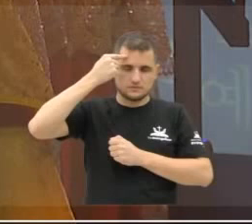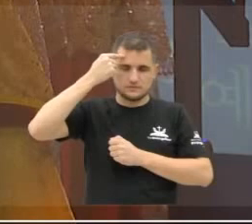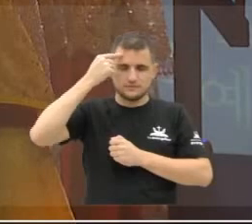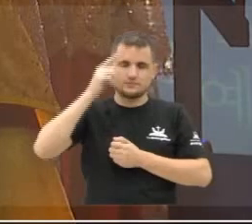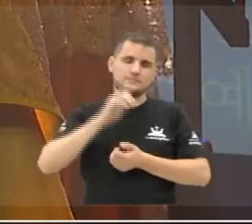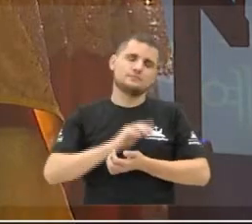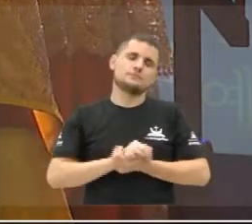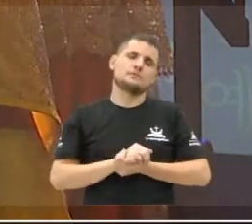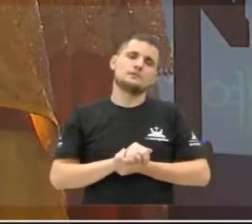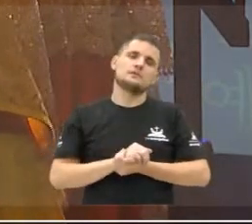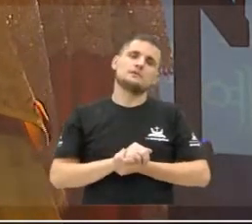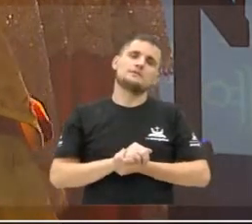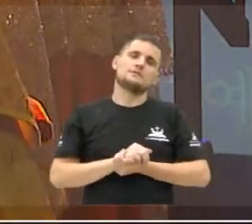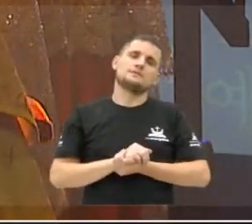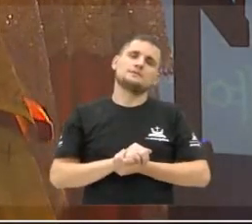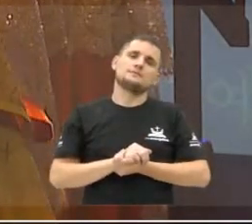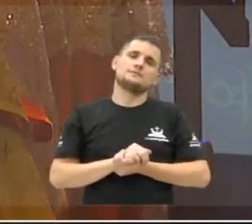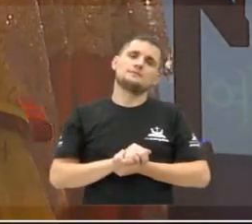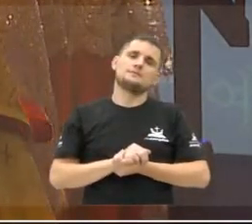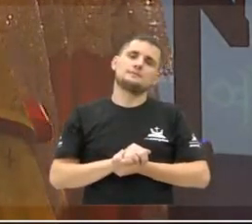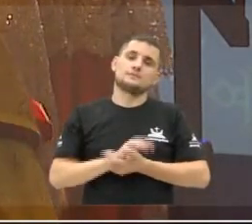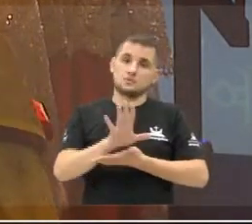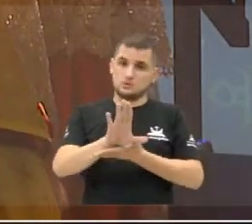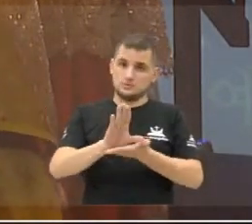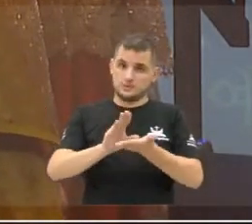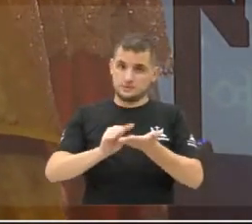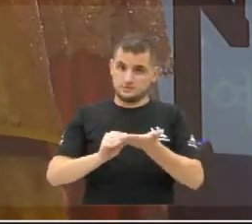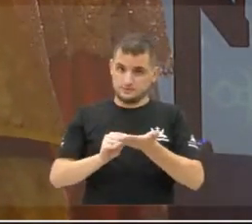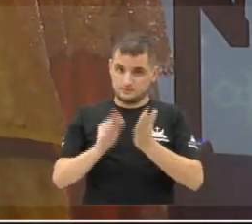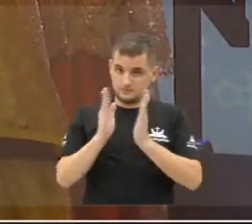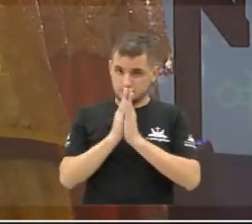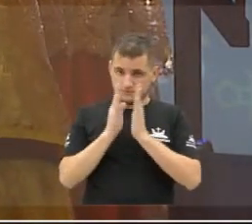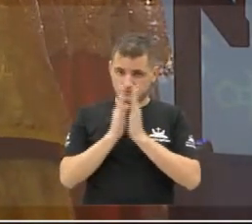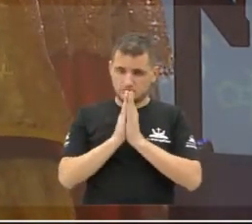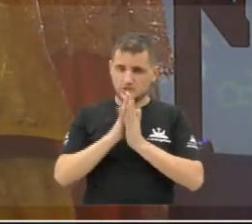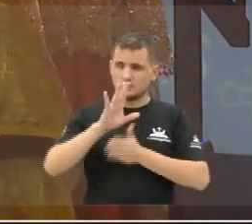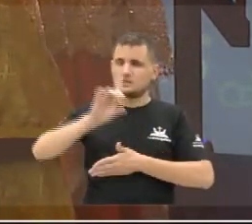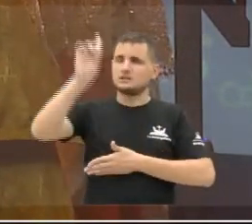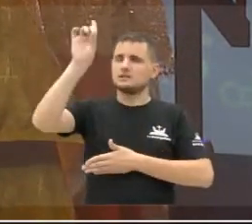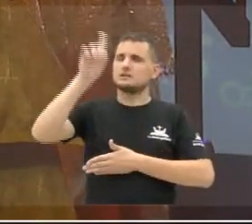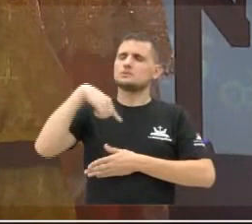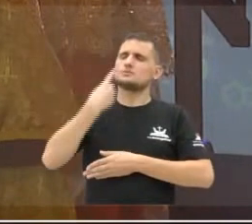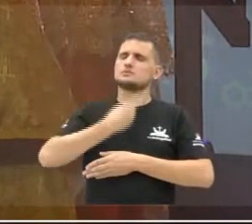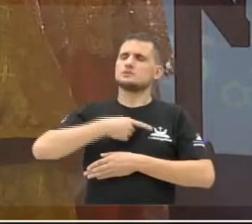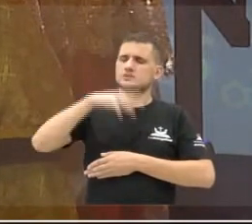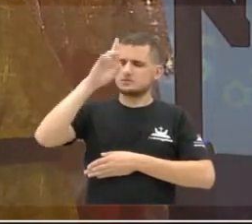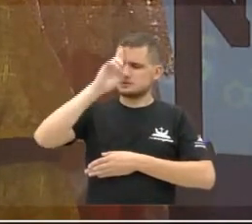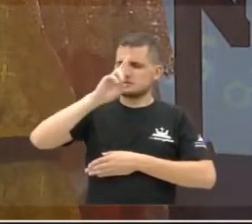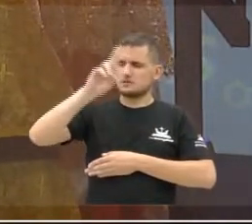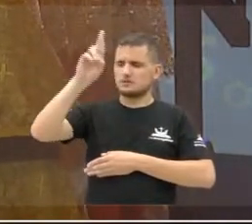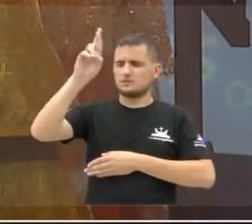anjos e nos seus santos. Oremos. Deus e Senhor nosso,